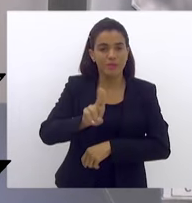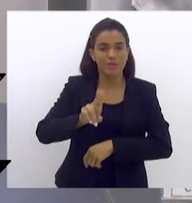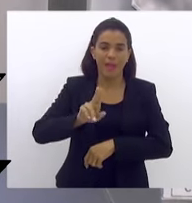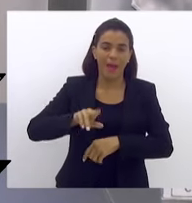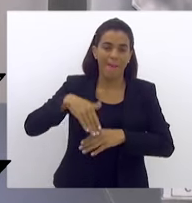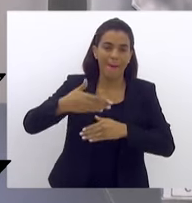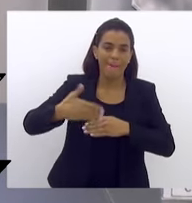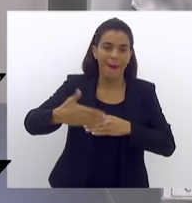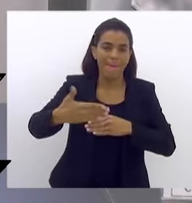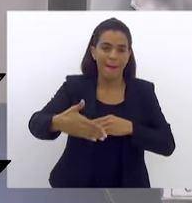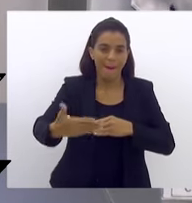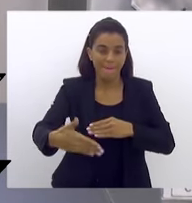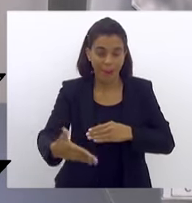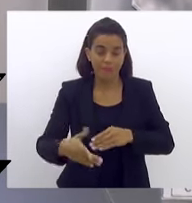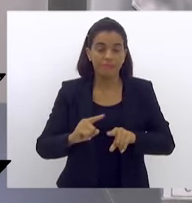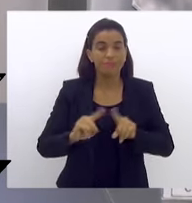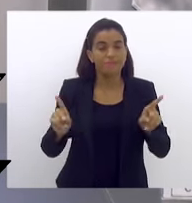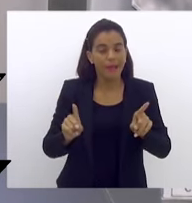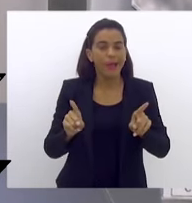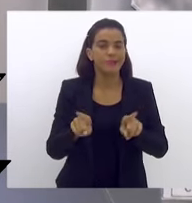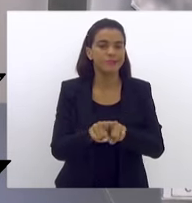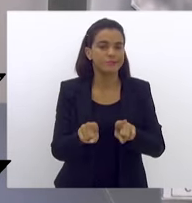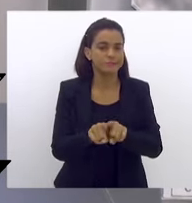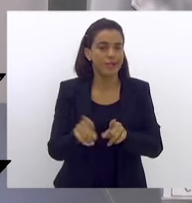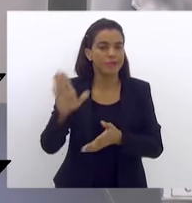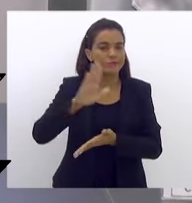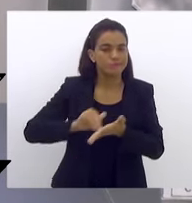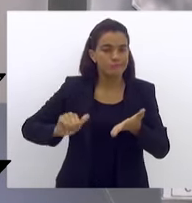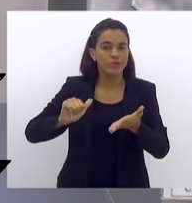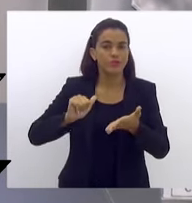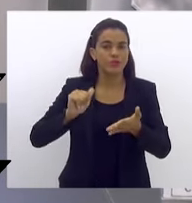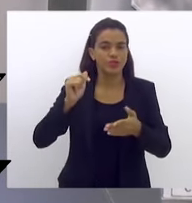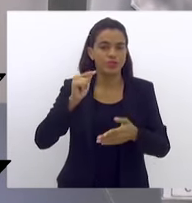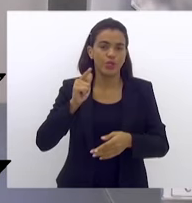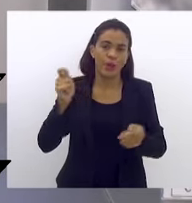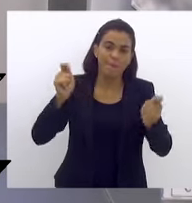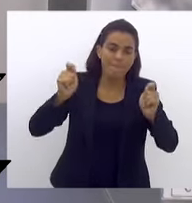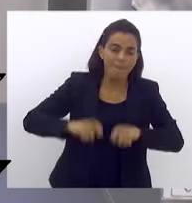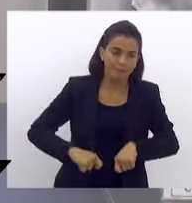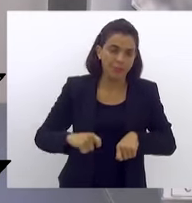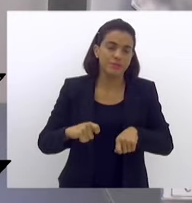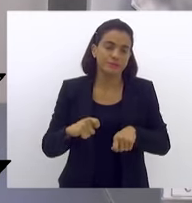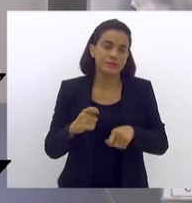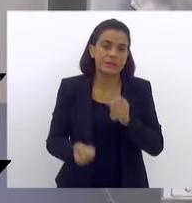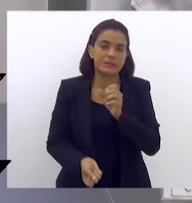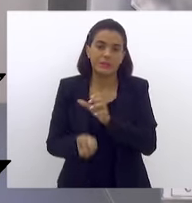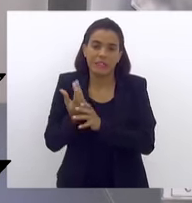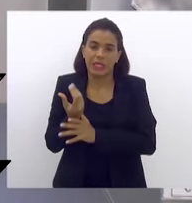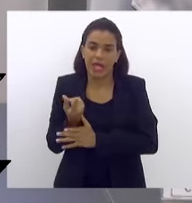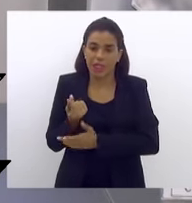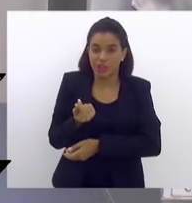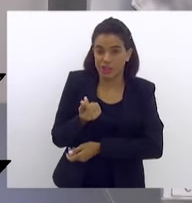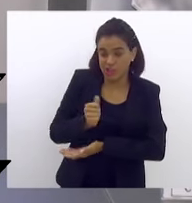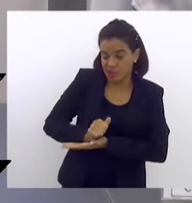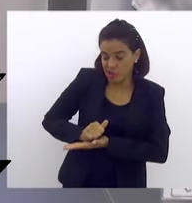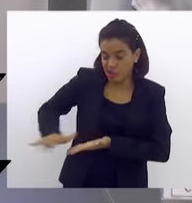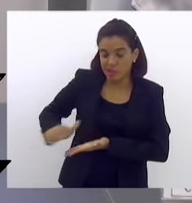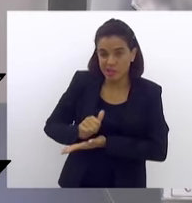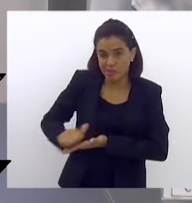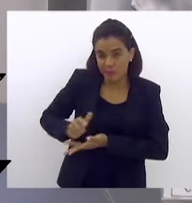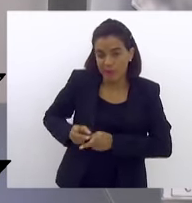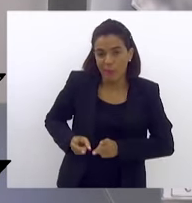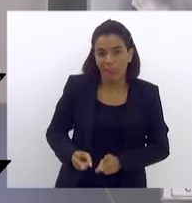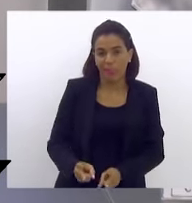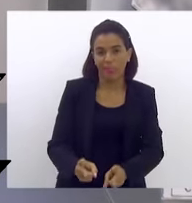balança nesse sentido mas afasto a ideia numa numa primeira análise de criar-se despesa continuidade eh continuada